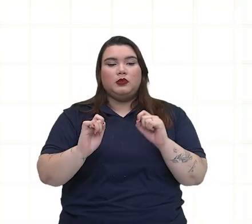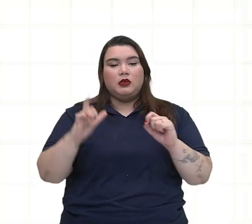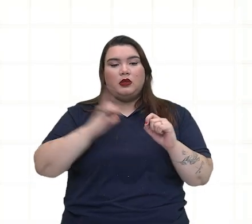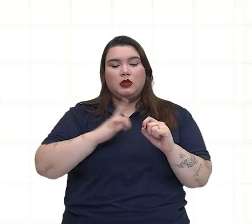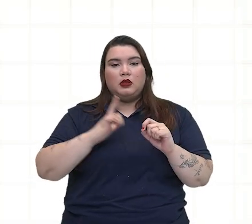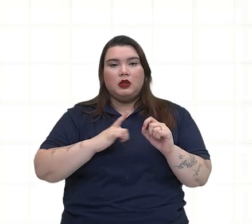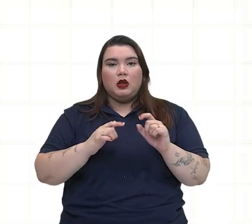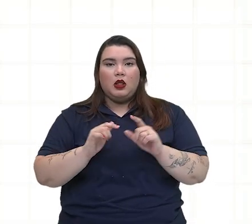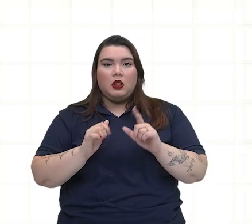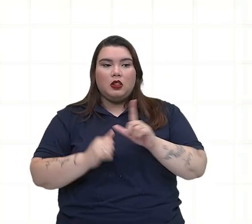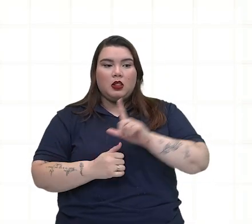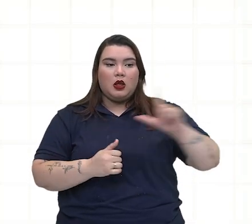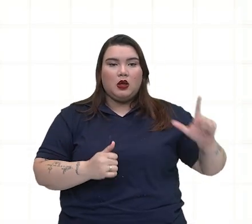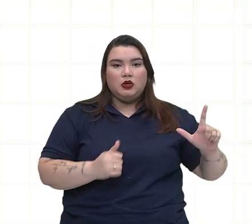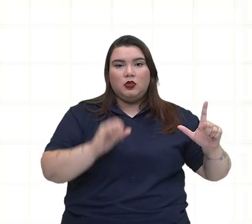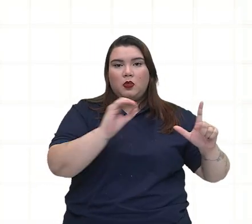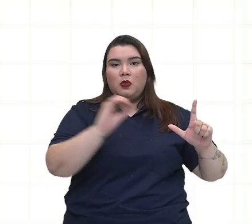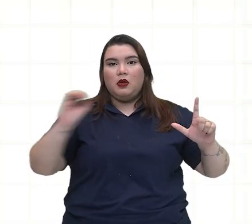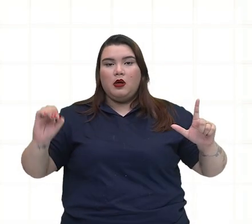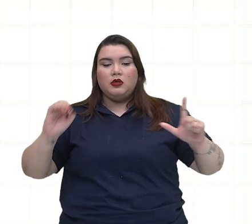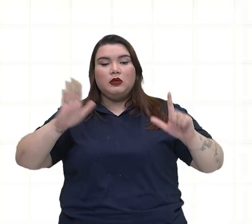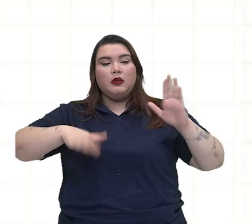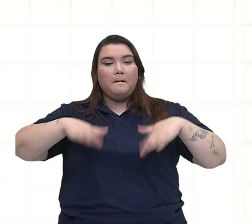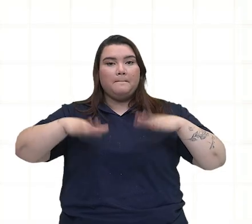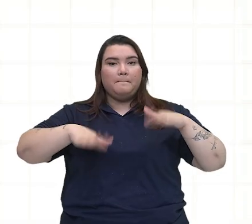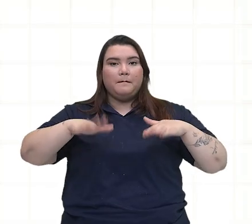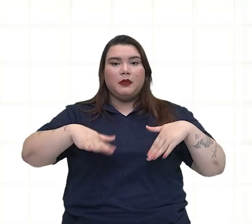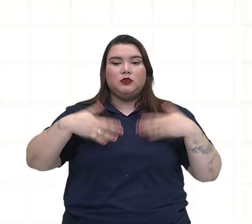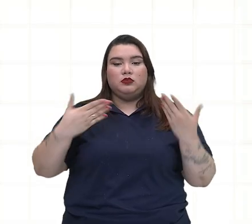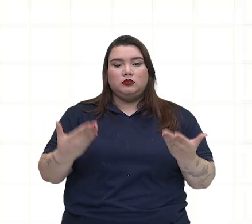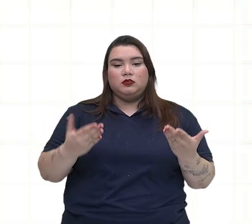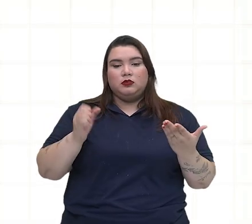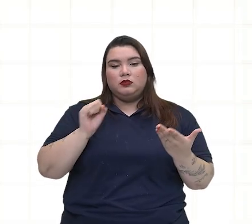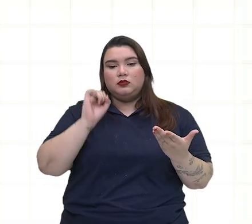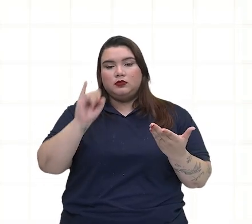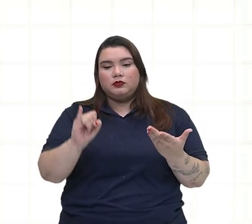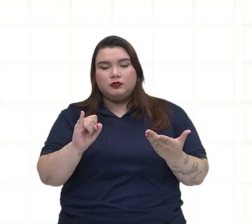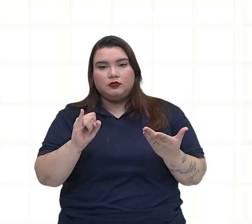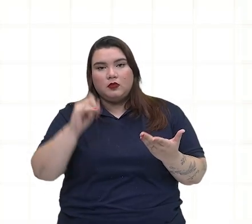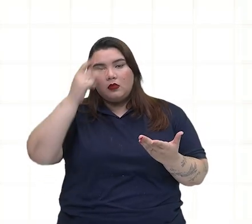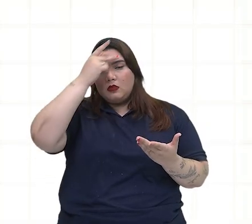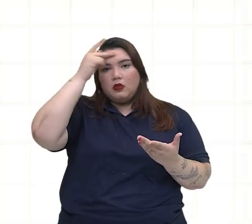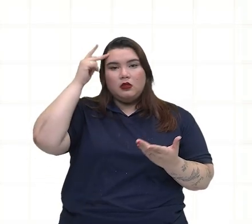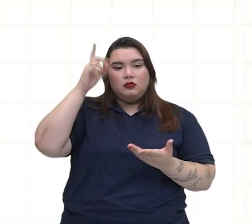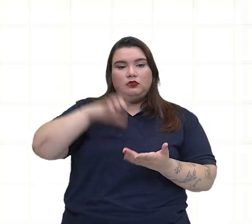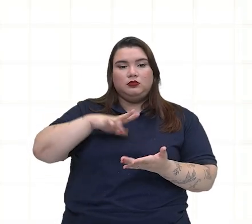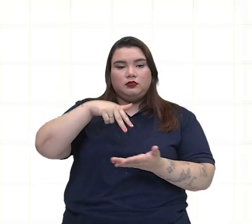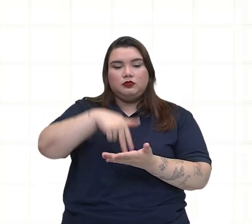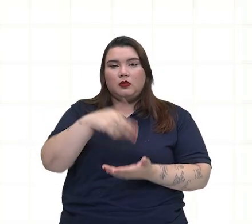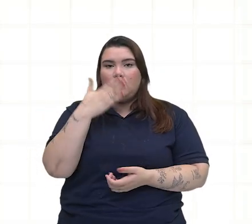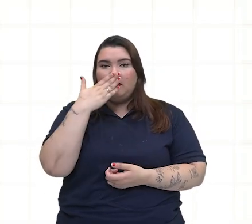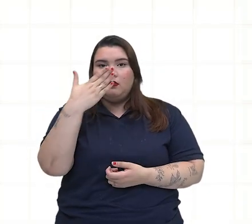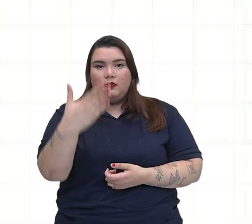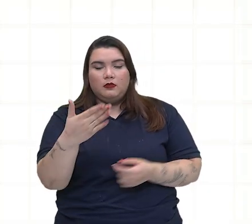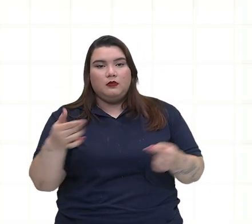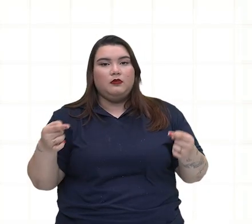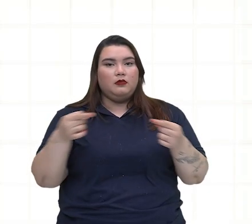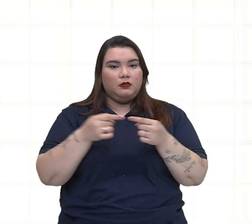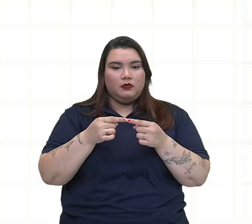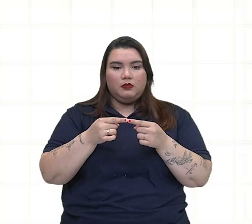leste ou oeste, dependendo aí se o observador está de frente